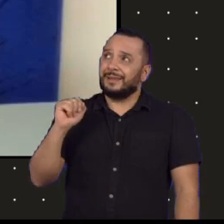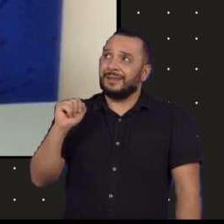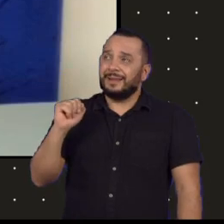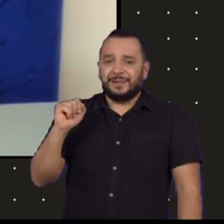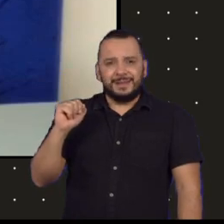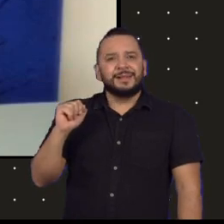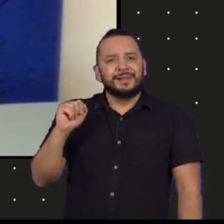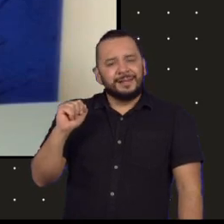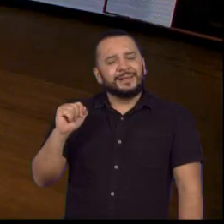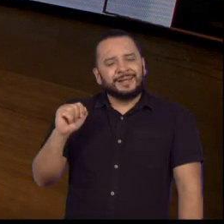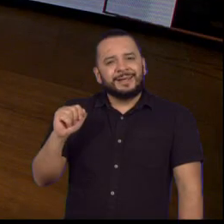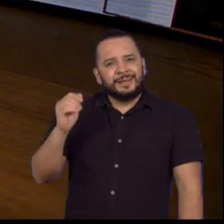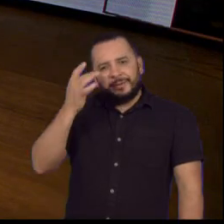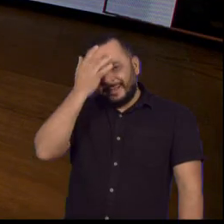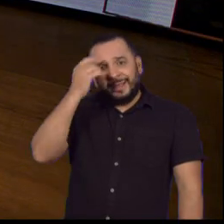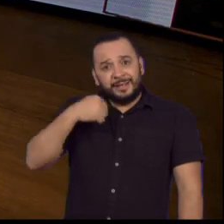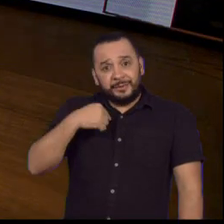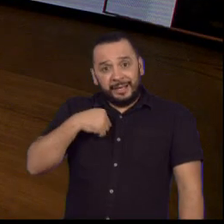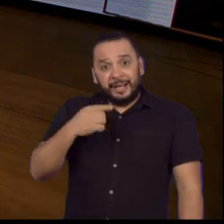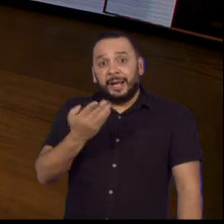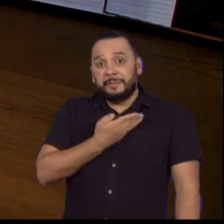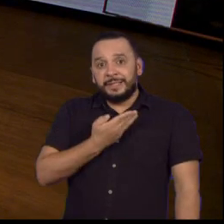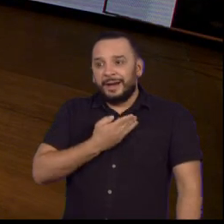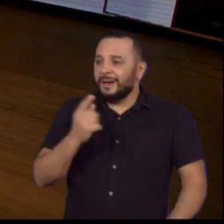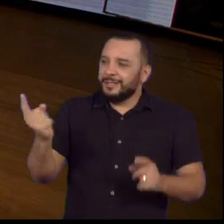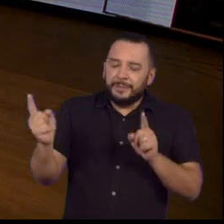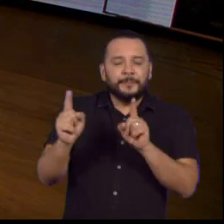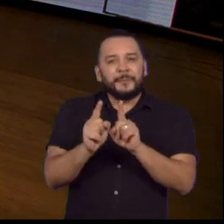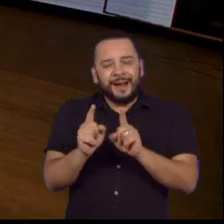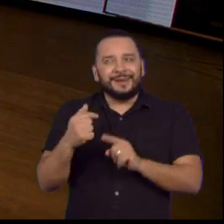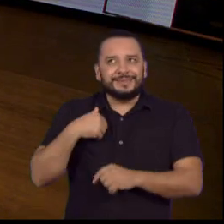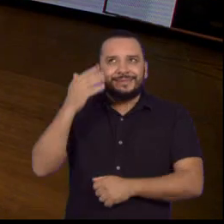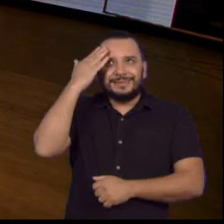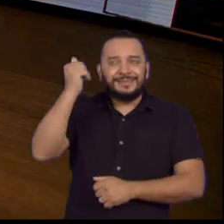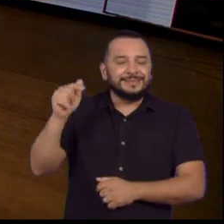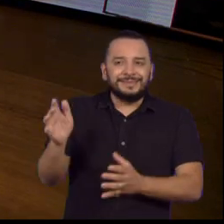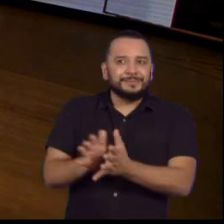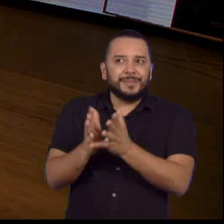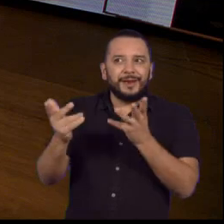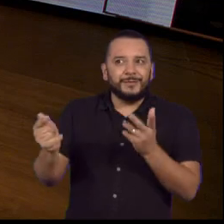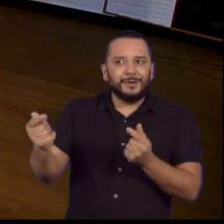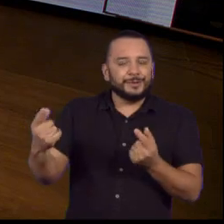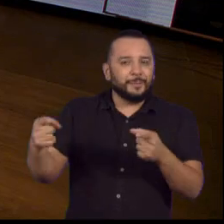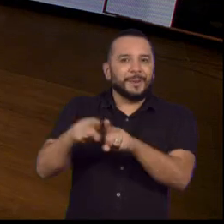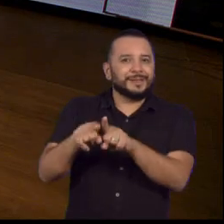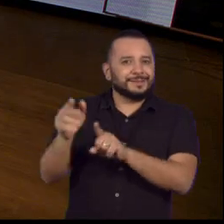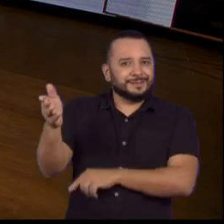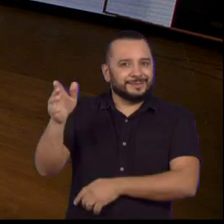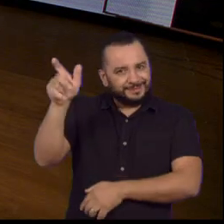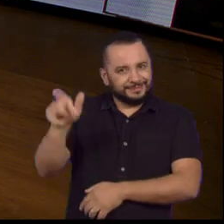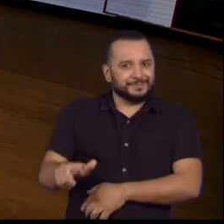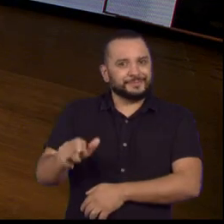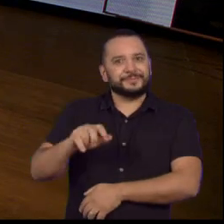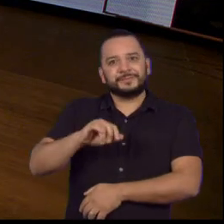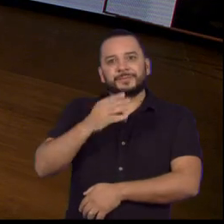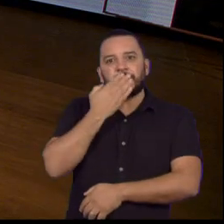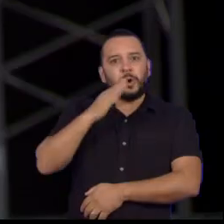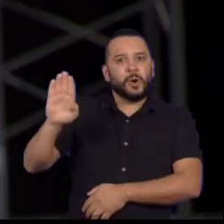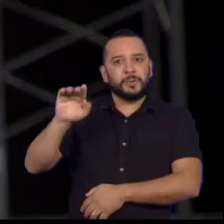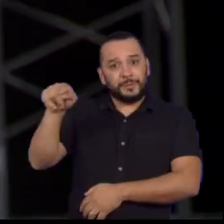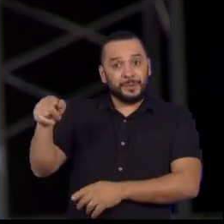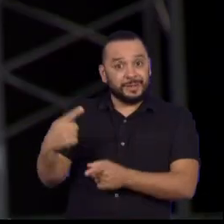quem sabe é quem tem a amizade do Jô. É fantástico. E a parceria do Jô, porque o Jô ele é uma pessoa de